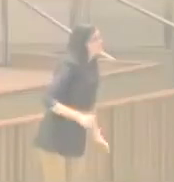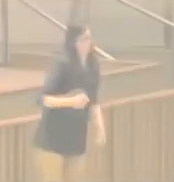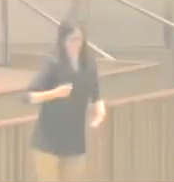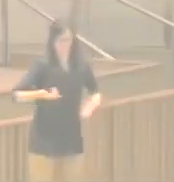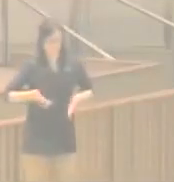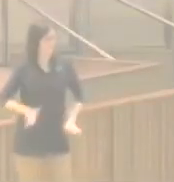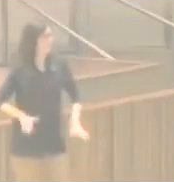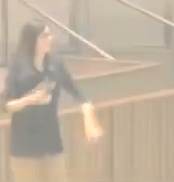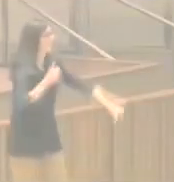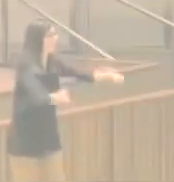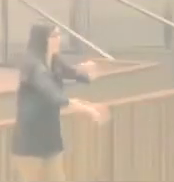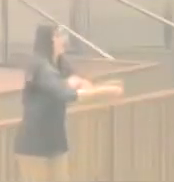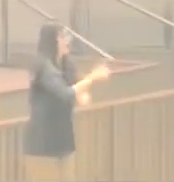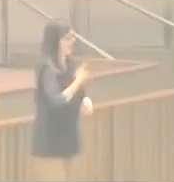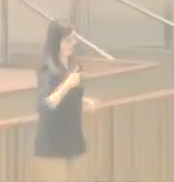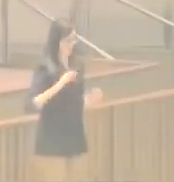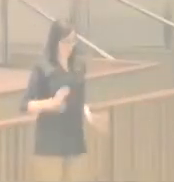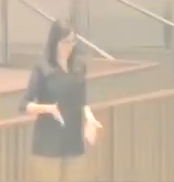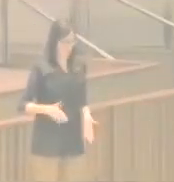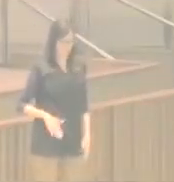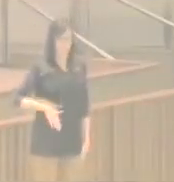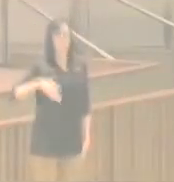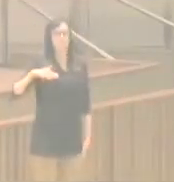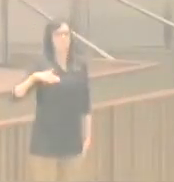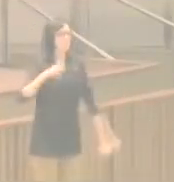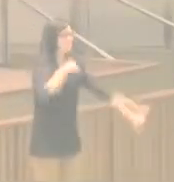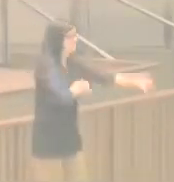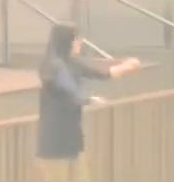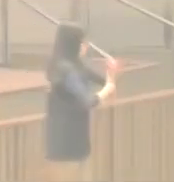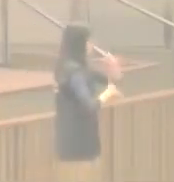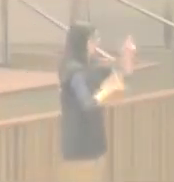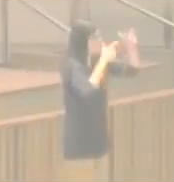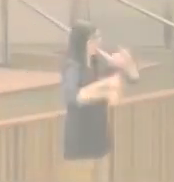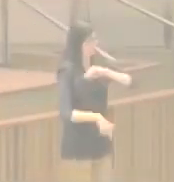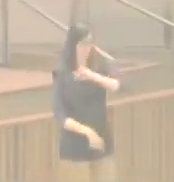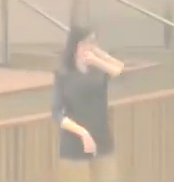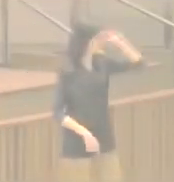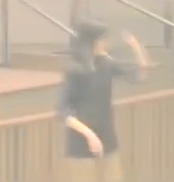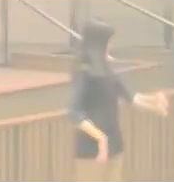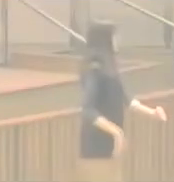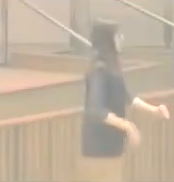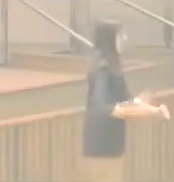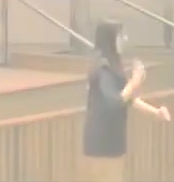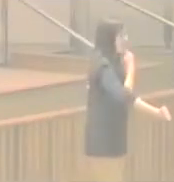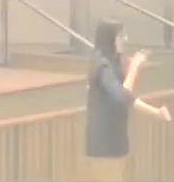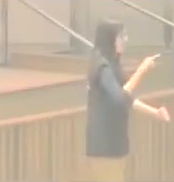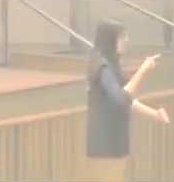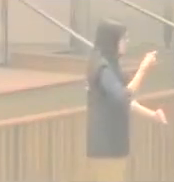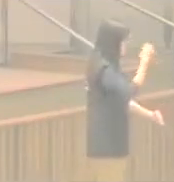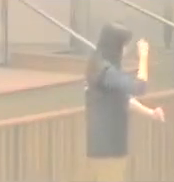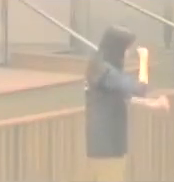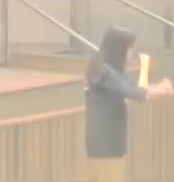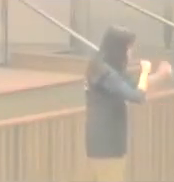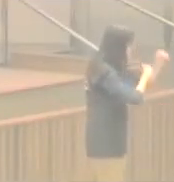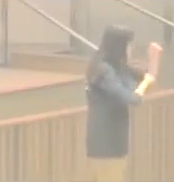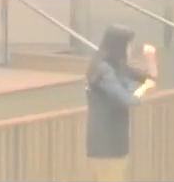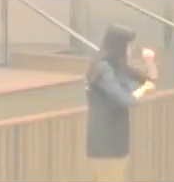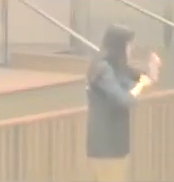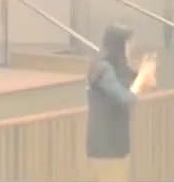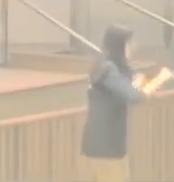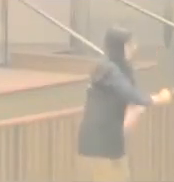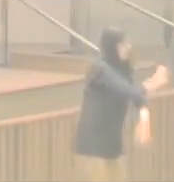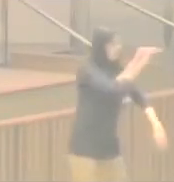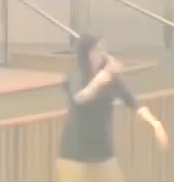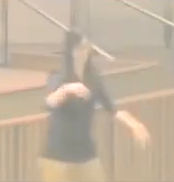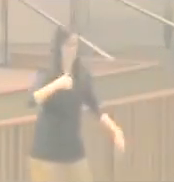que pudesse ter uma língua parecida para todo mundo, uma economia igual para todo mundo, uma religião que fosse a mistura de todas